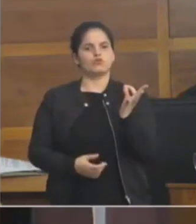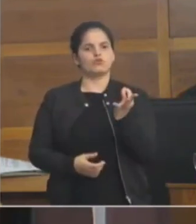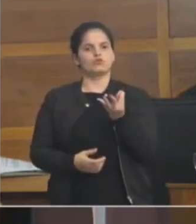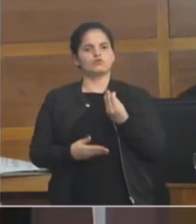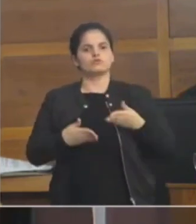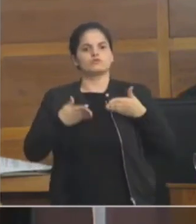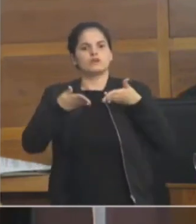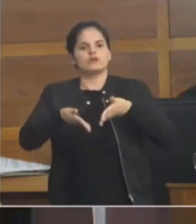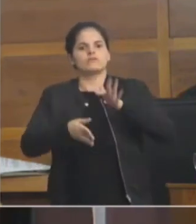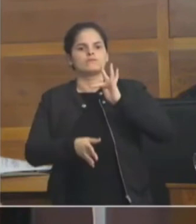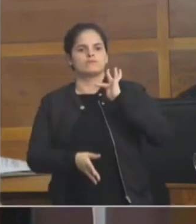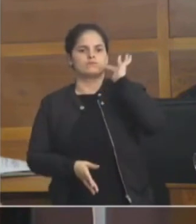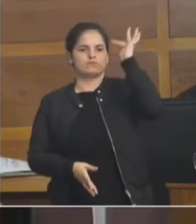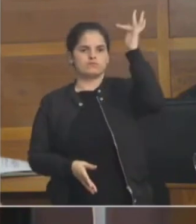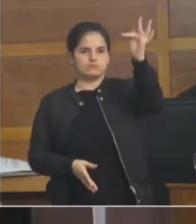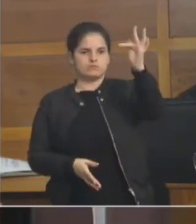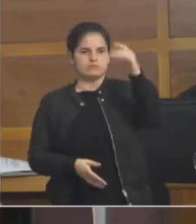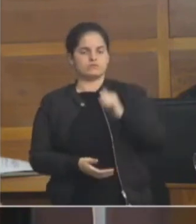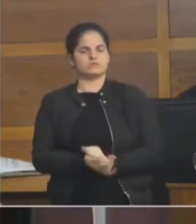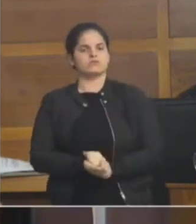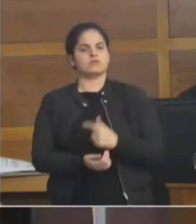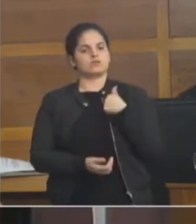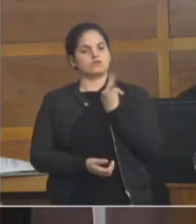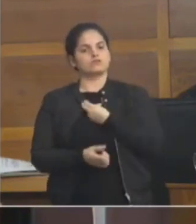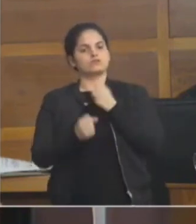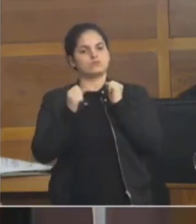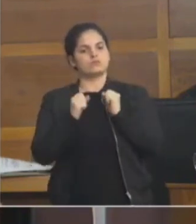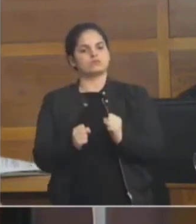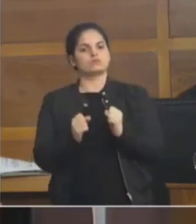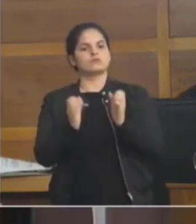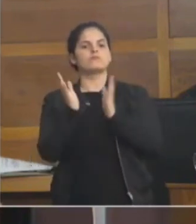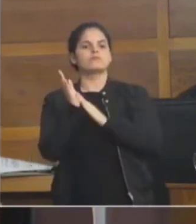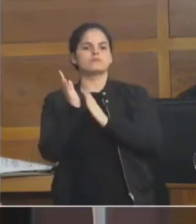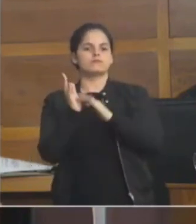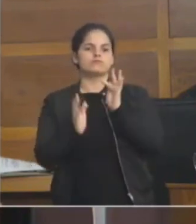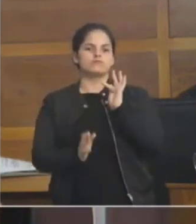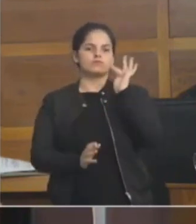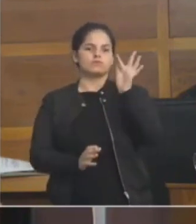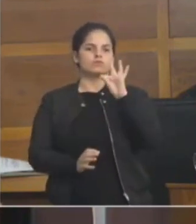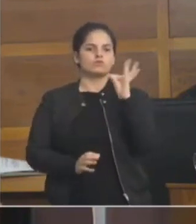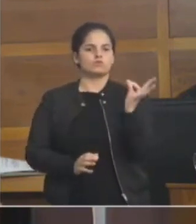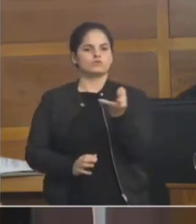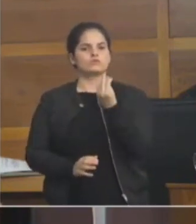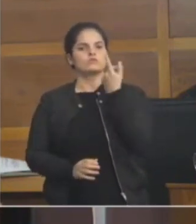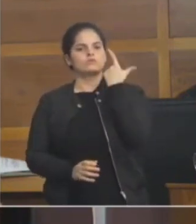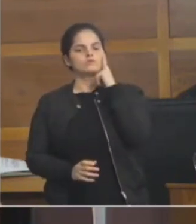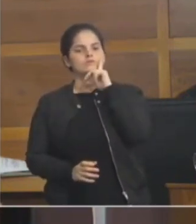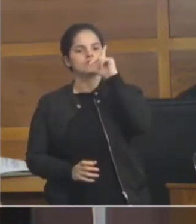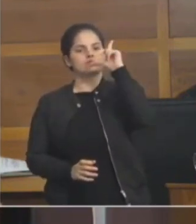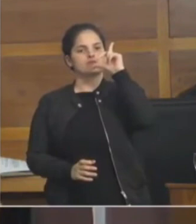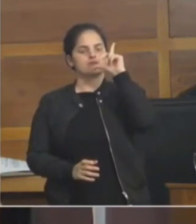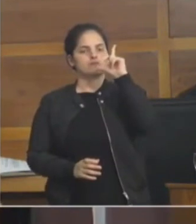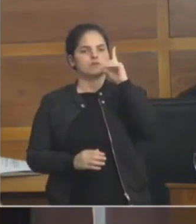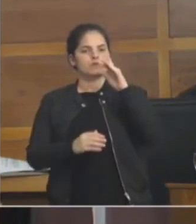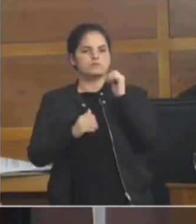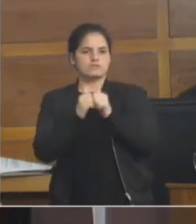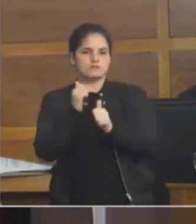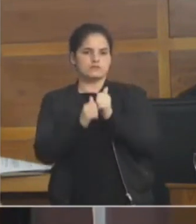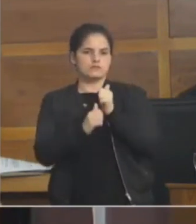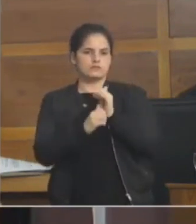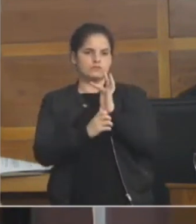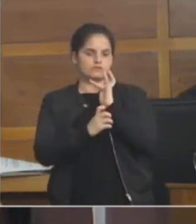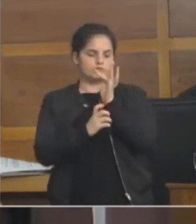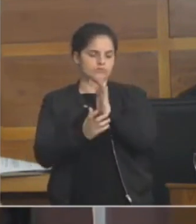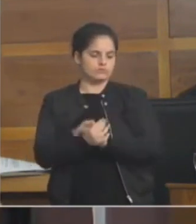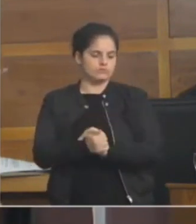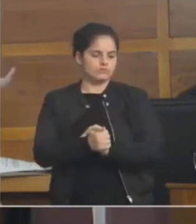palma para todos aqueles que estão em condição de ser um atleta profissional que anda precisa e já chegou a hora Obrigado